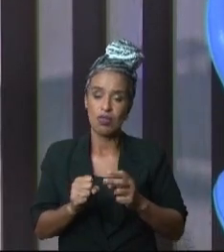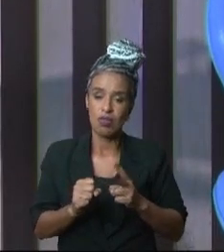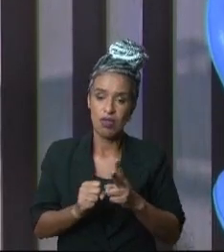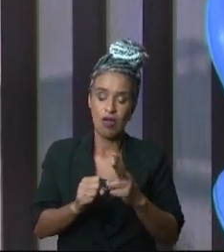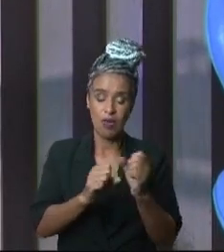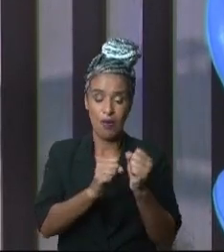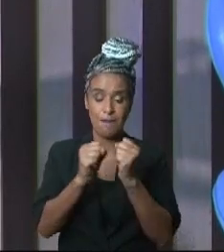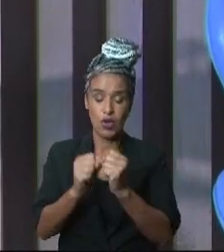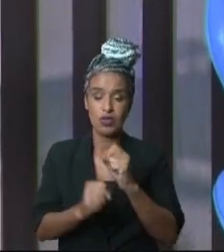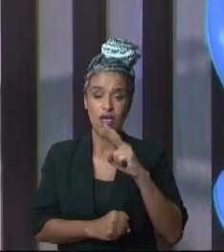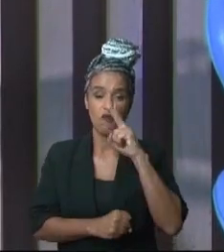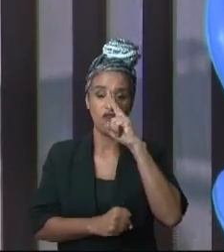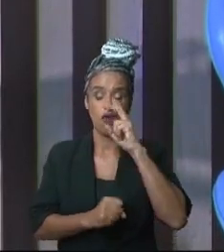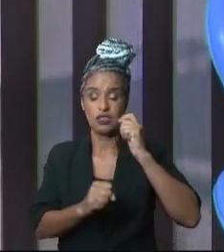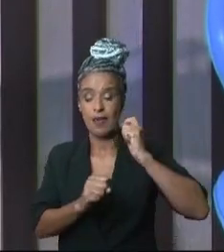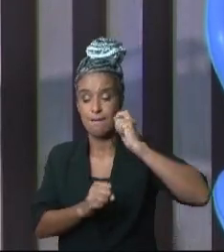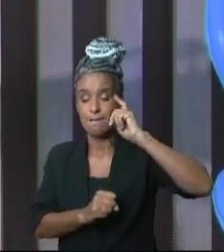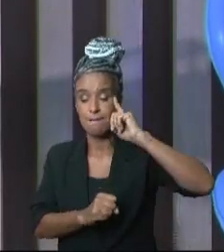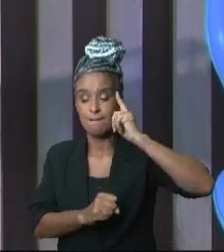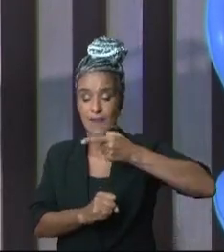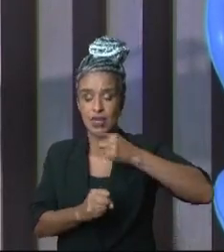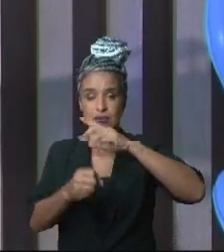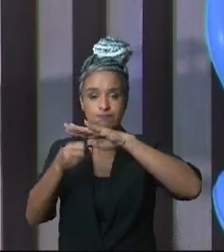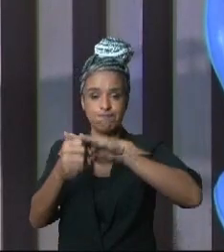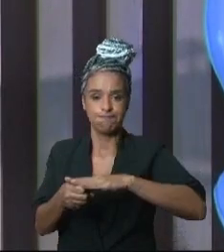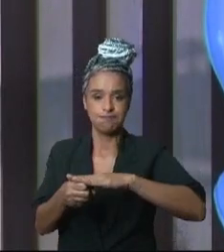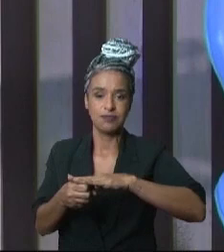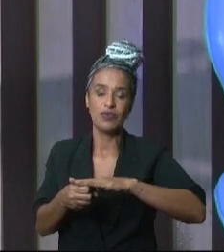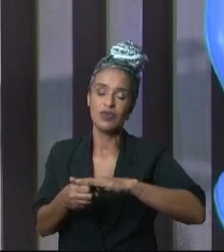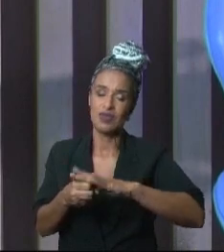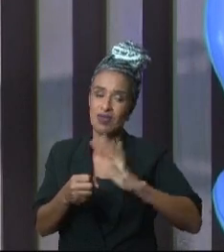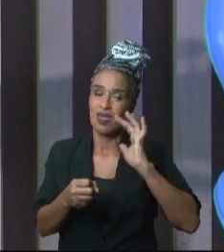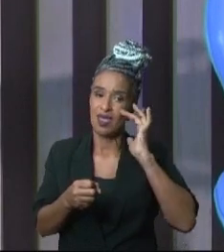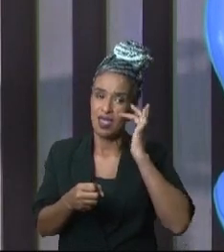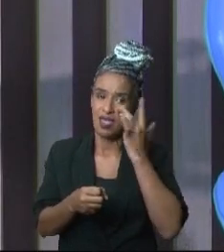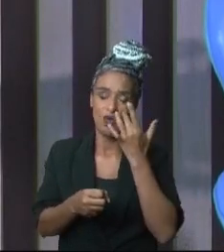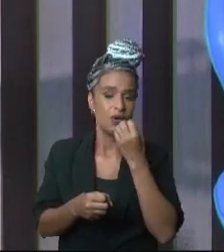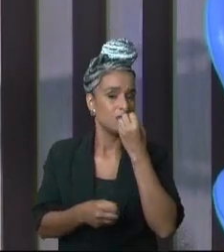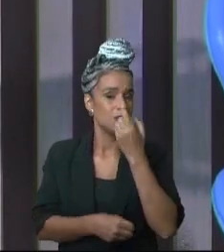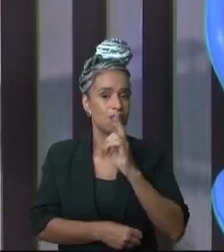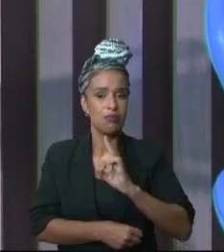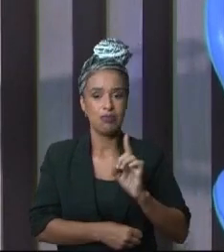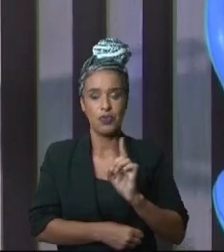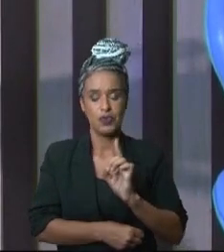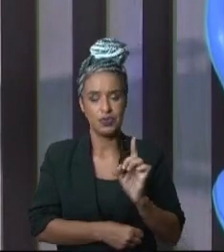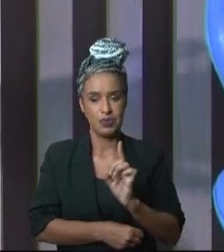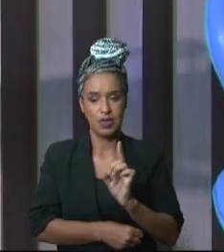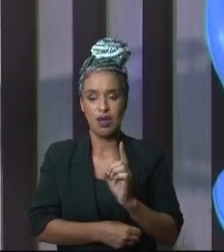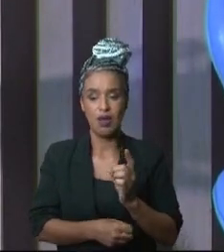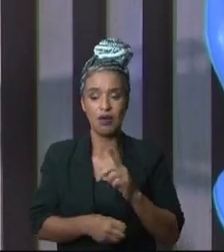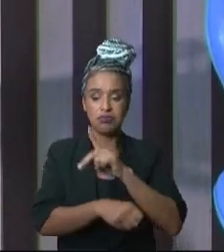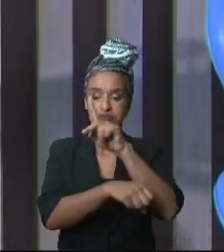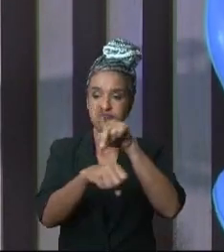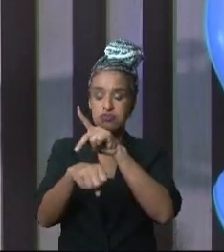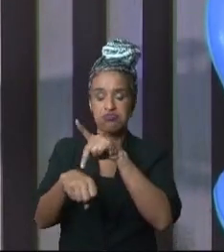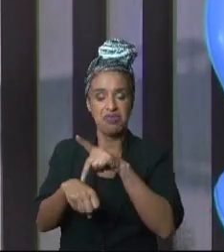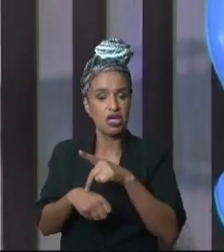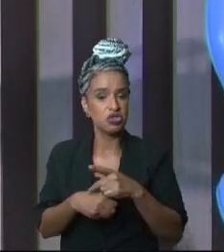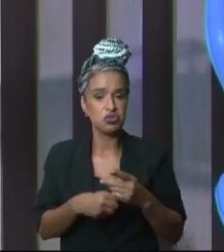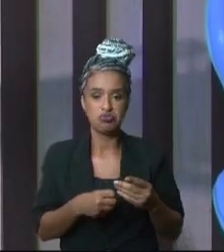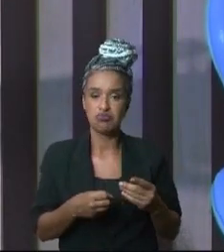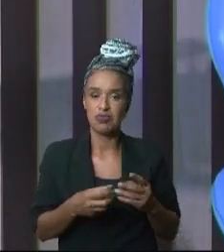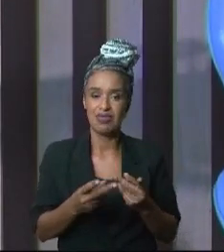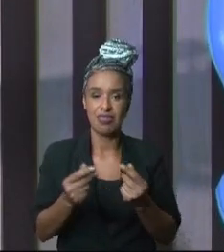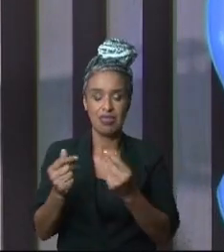força e o poder oposto ao outro. E isso acho uma coisa que não vai beneficiar as comunidades internacionais nem